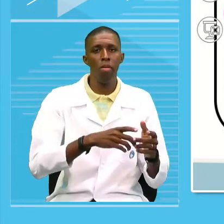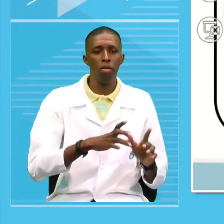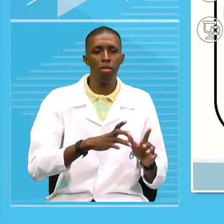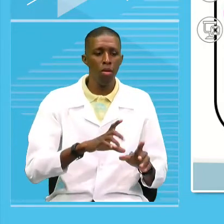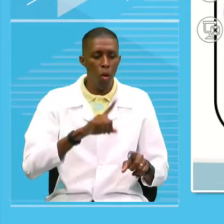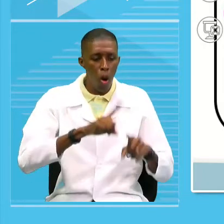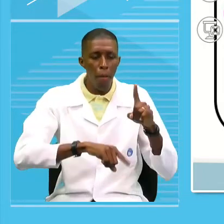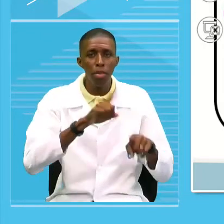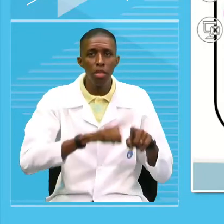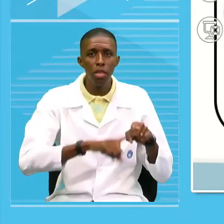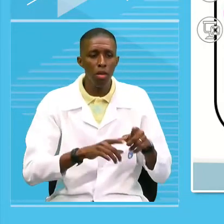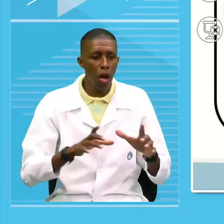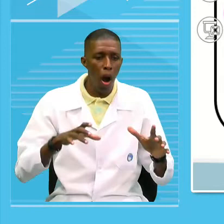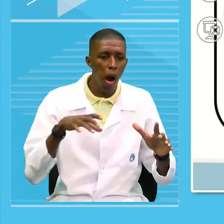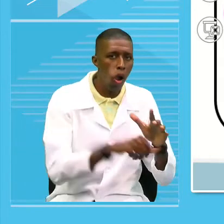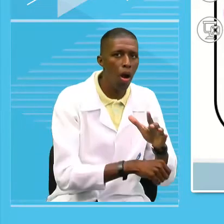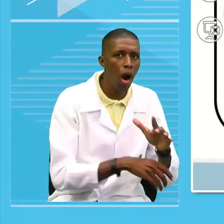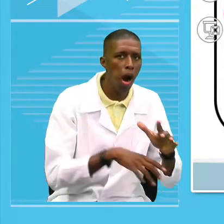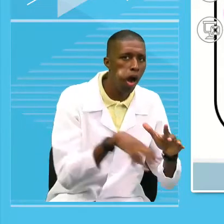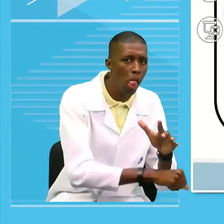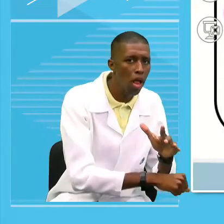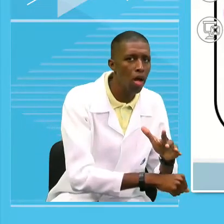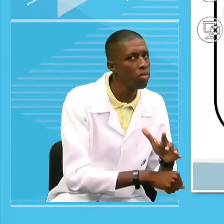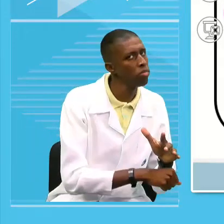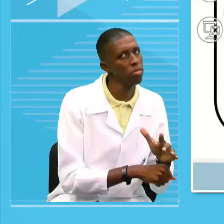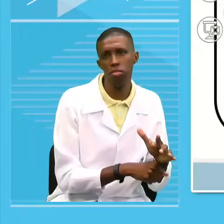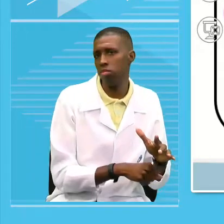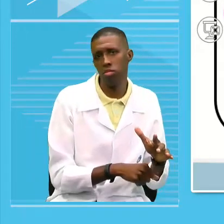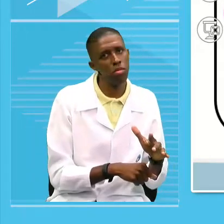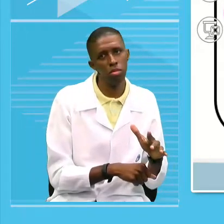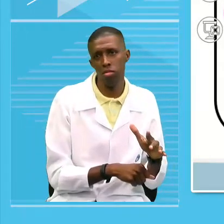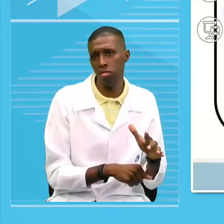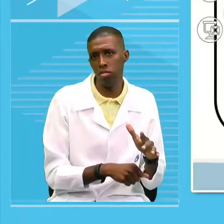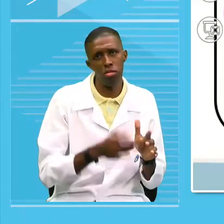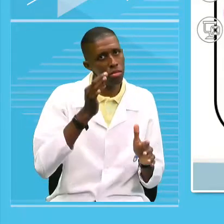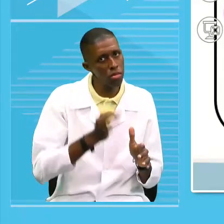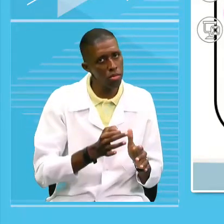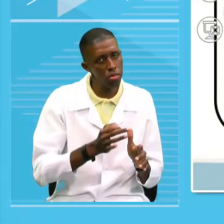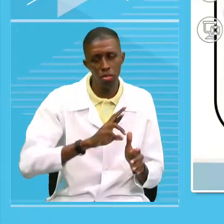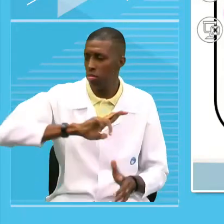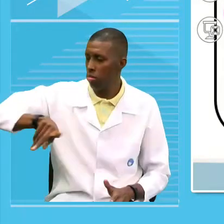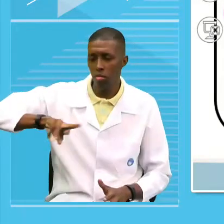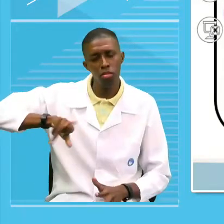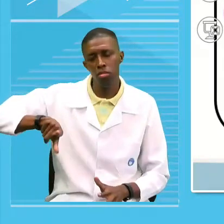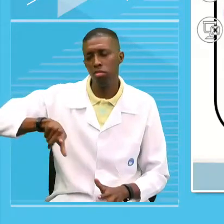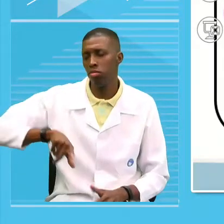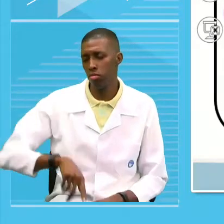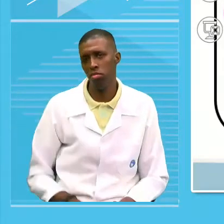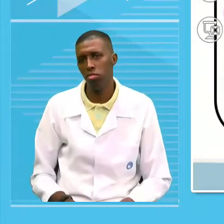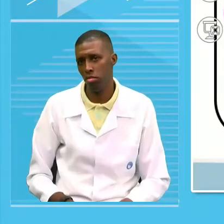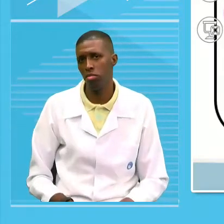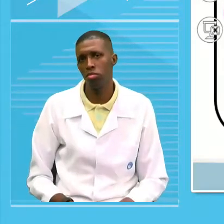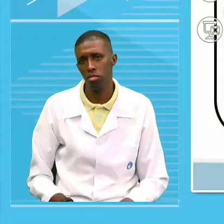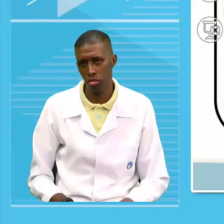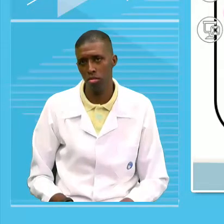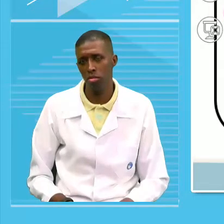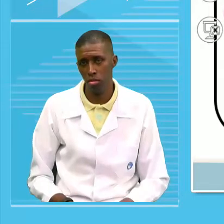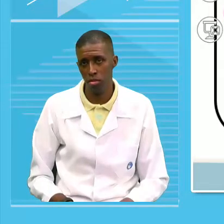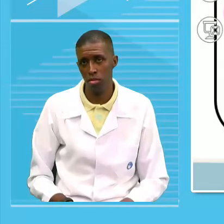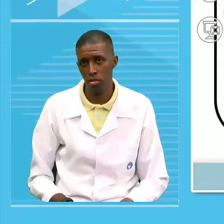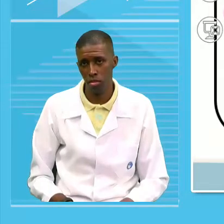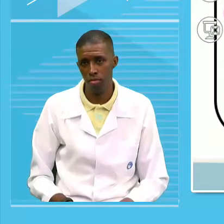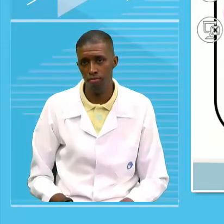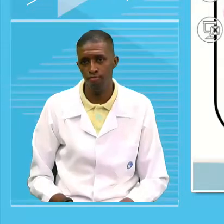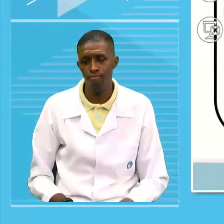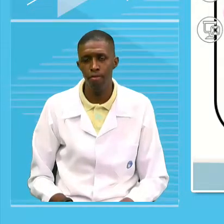né por isso então beleza todo mundo sabe que isso aí não é certo ok agora existem outros temas que eles são